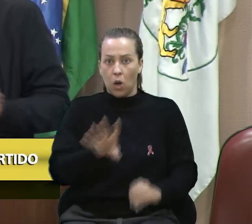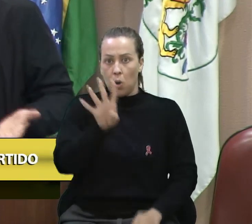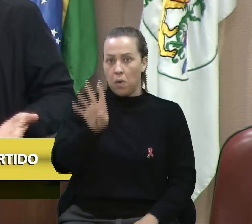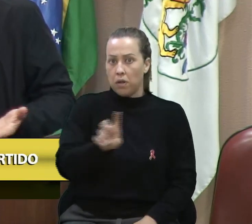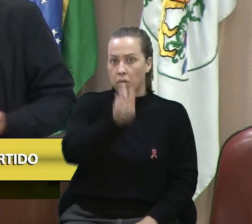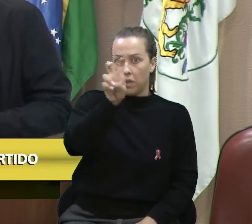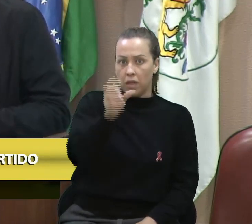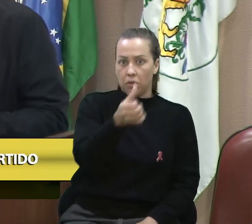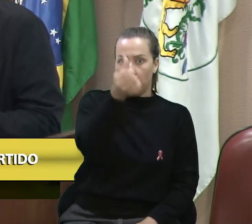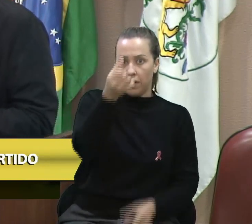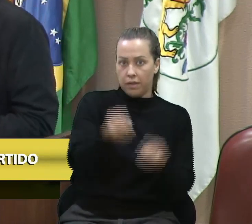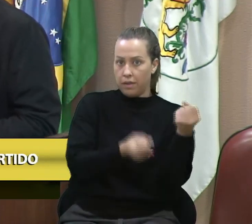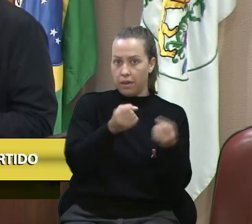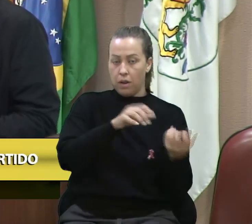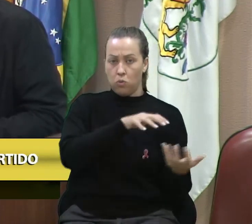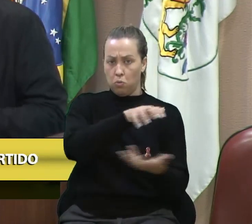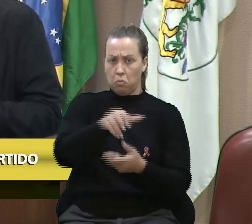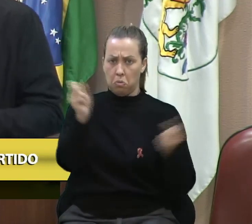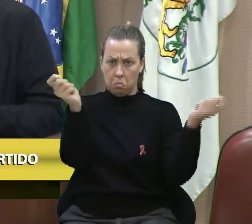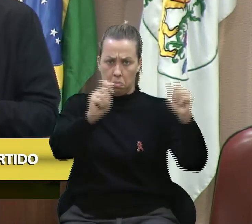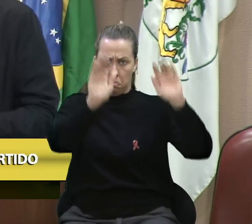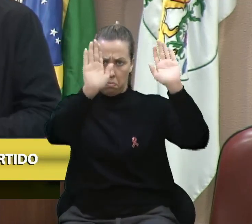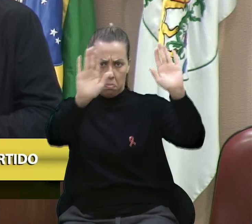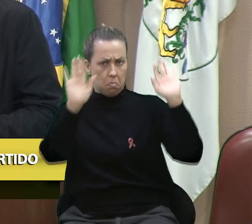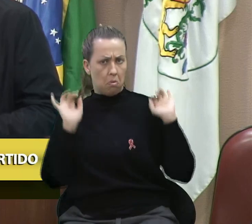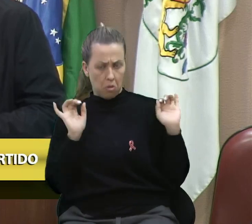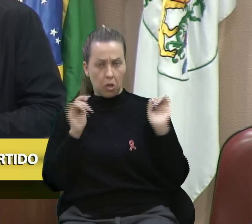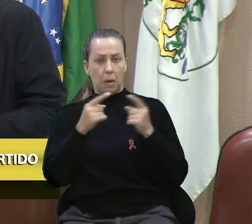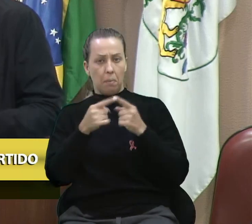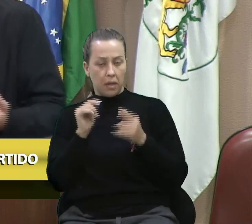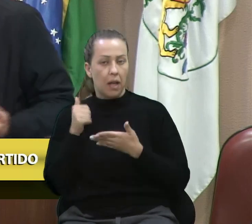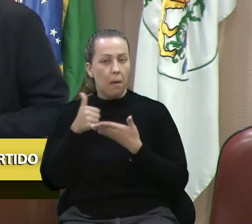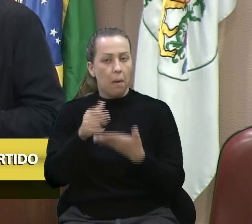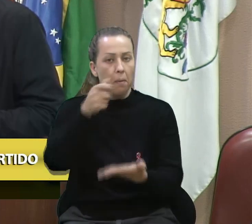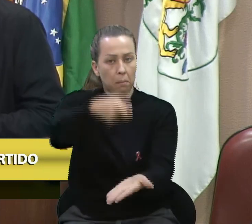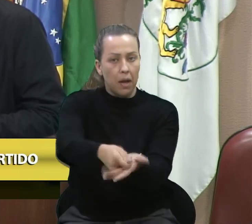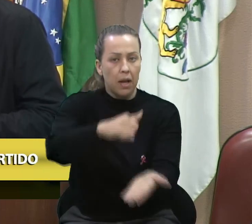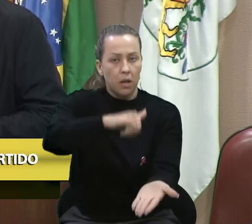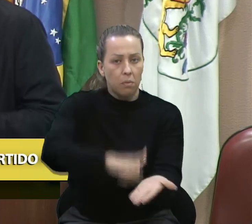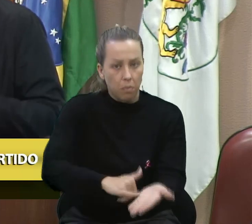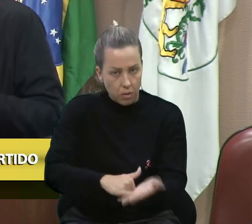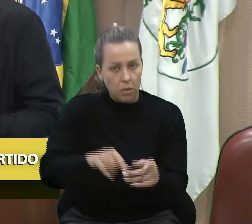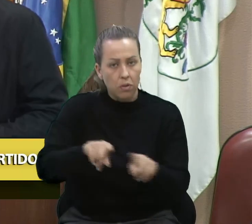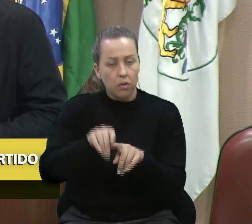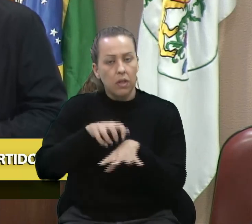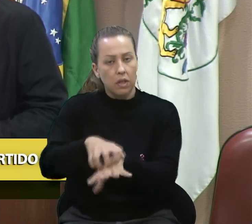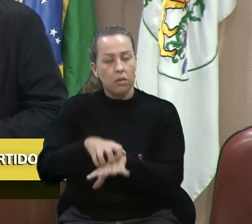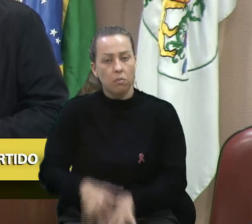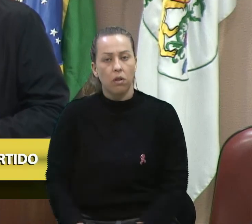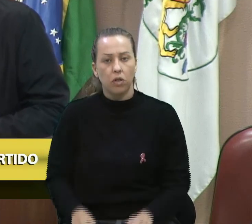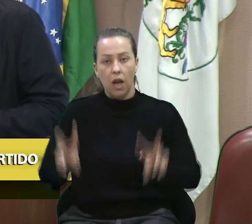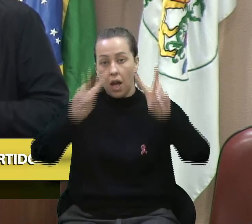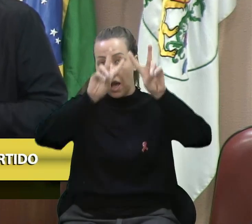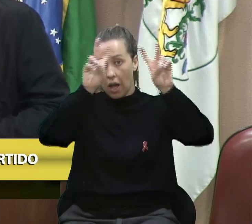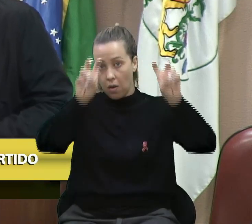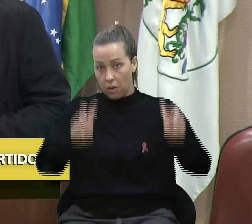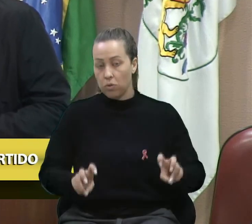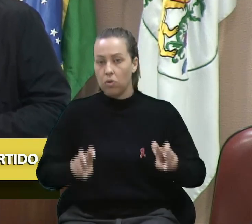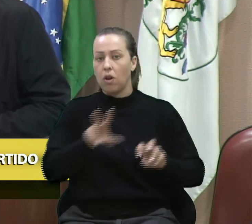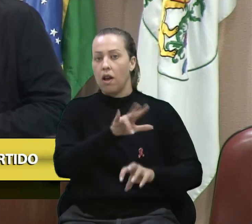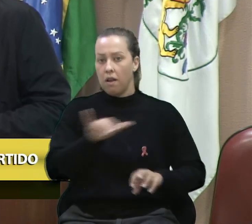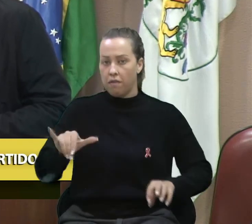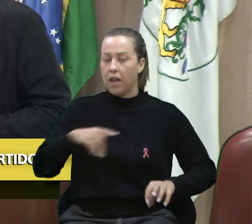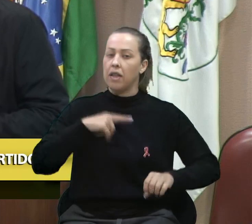carros no mundo de hoje, eu acho que pode sim também fazer uma contribuição maior para essa questão do transporte. Então são temas, caros colegas, que a gente vai